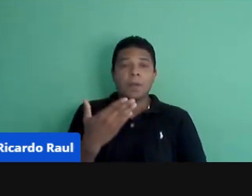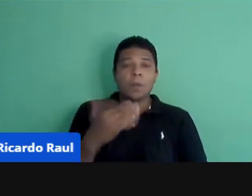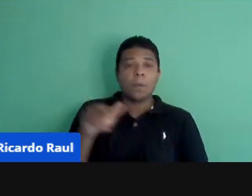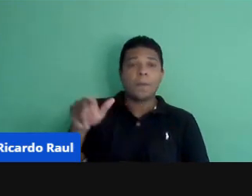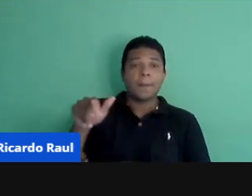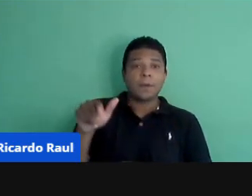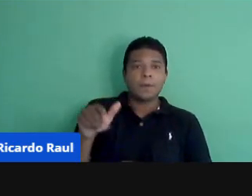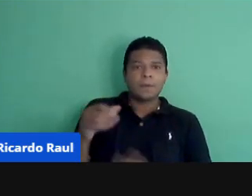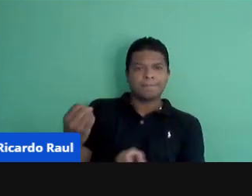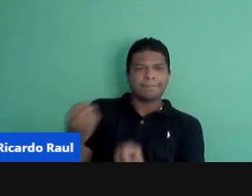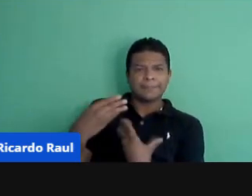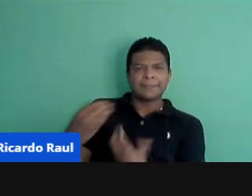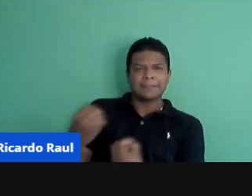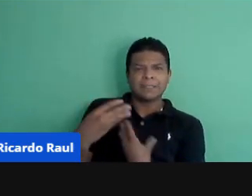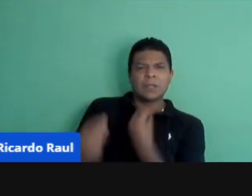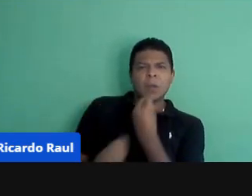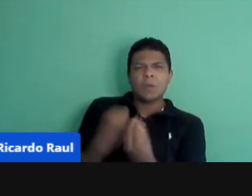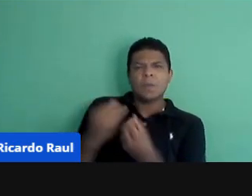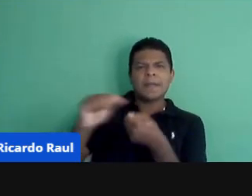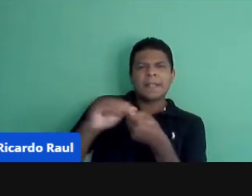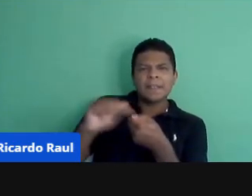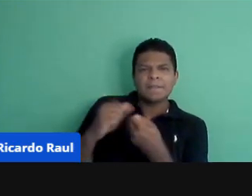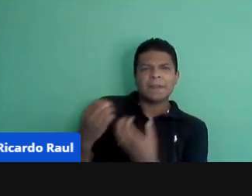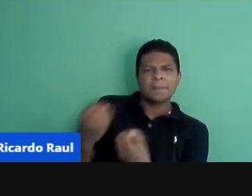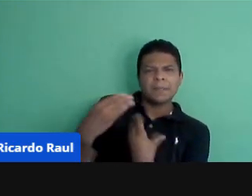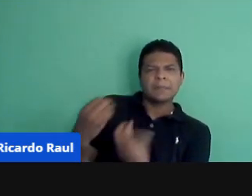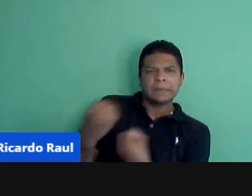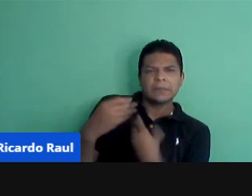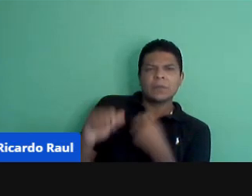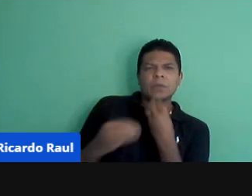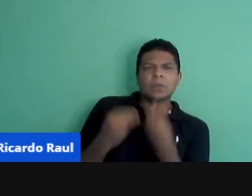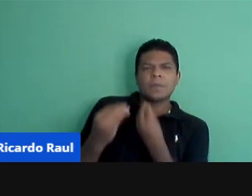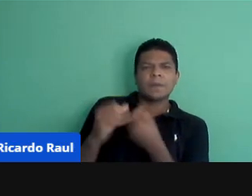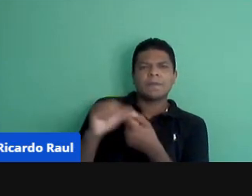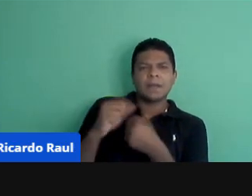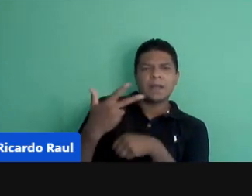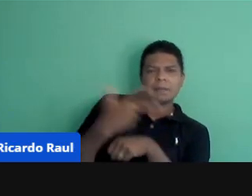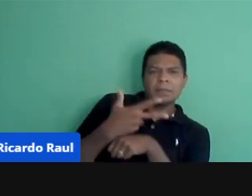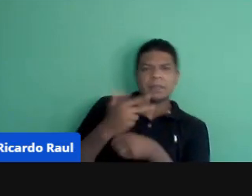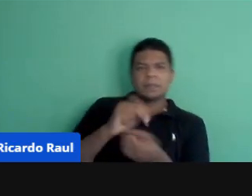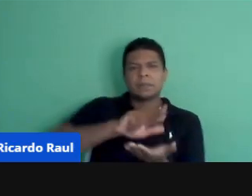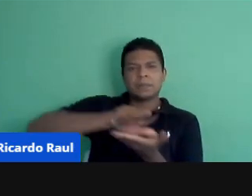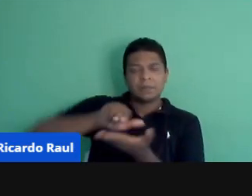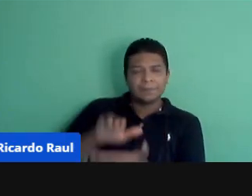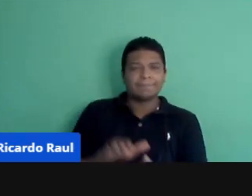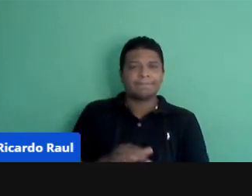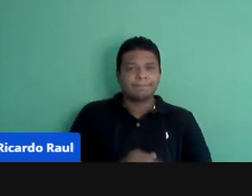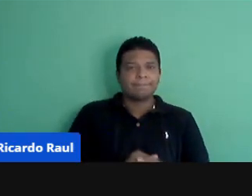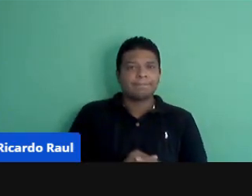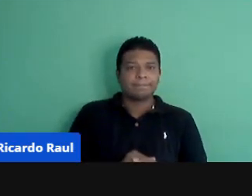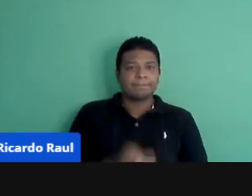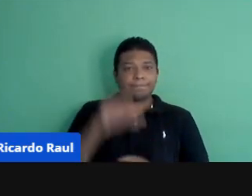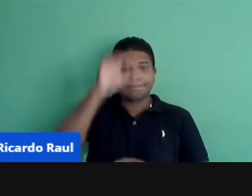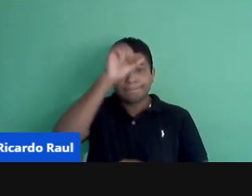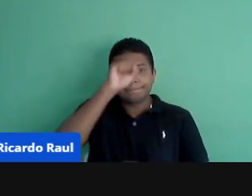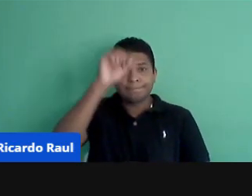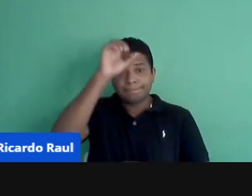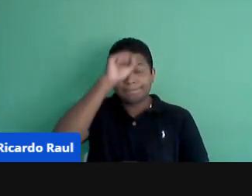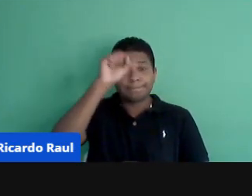isso aqui, como faz aquilo ali e tal, como é que é isso e tal. E dessa forma aprender, né? Para